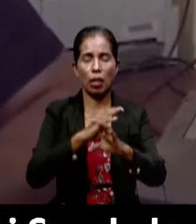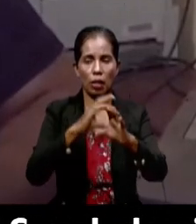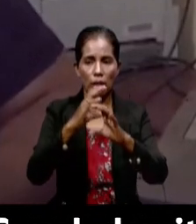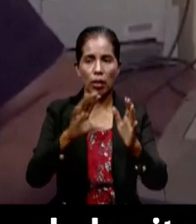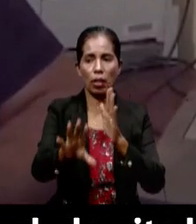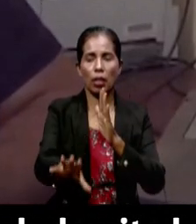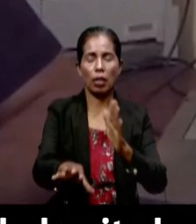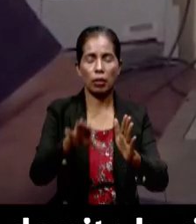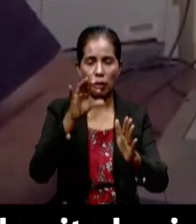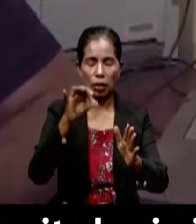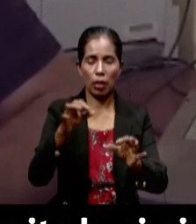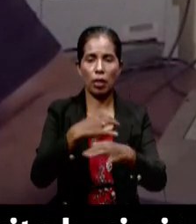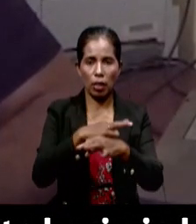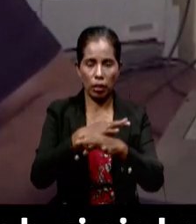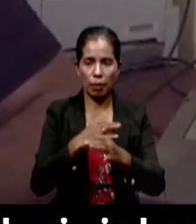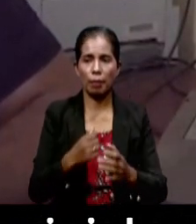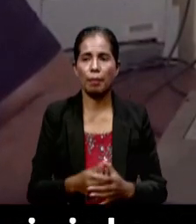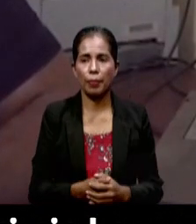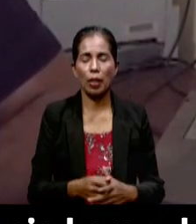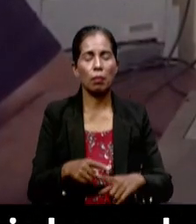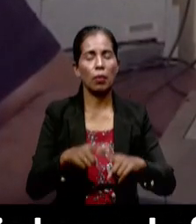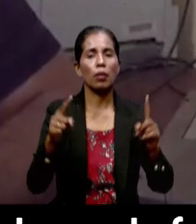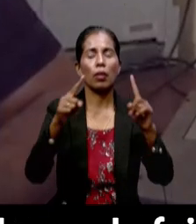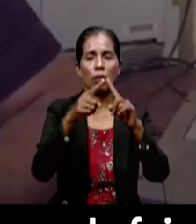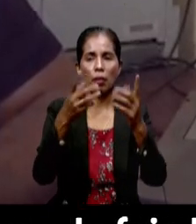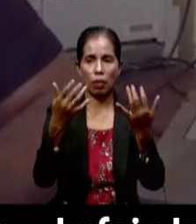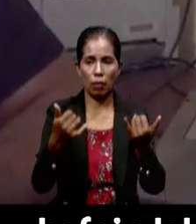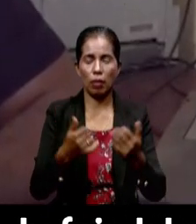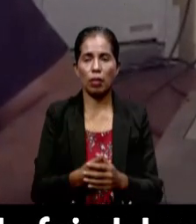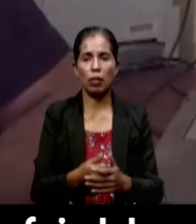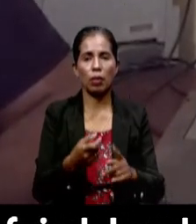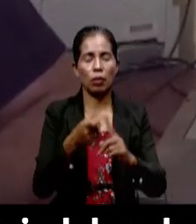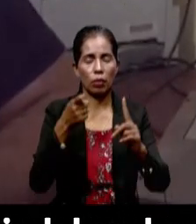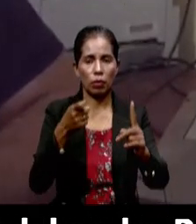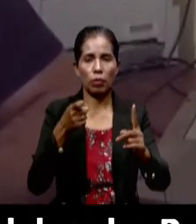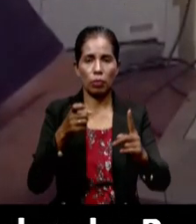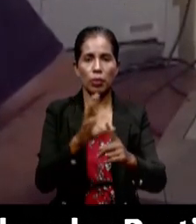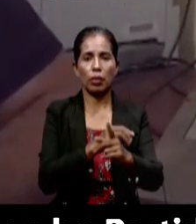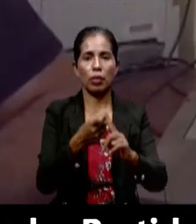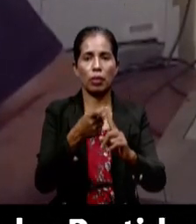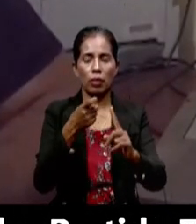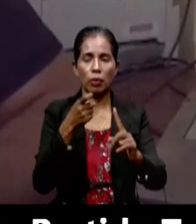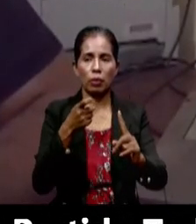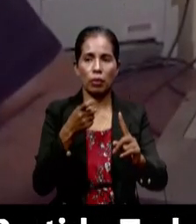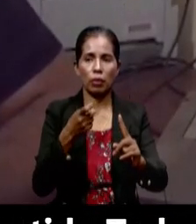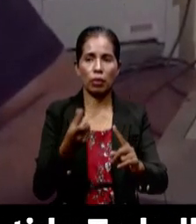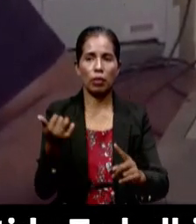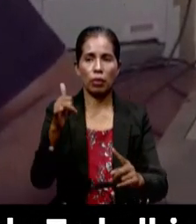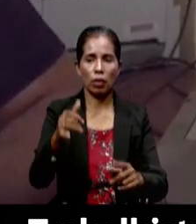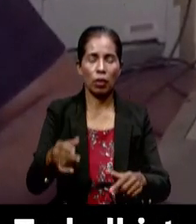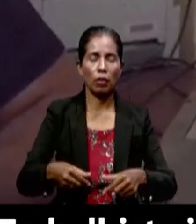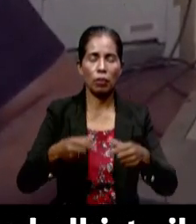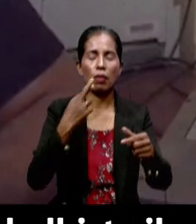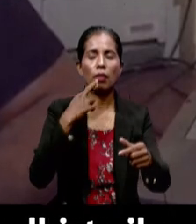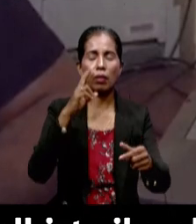a reparação. Mas bem, to ignoro hoje nacional será for